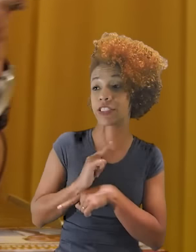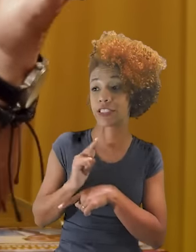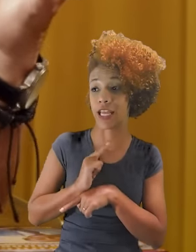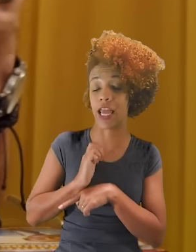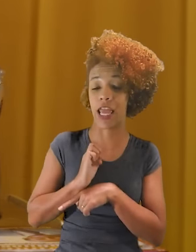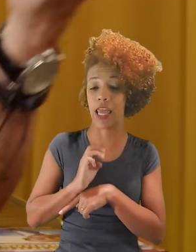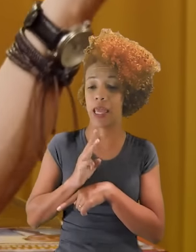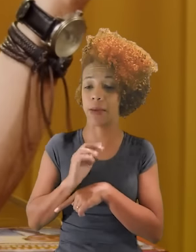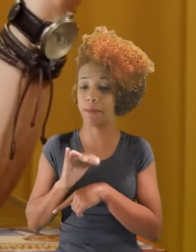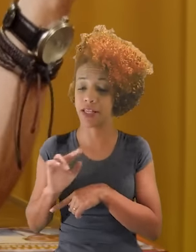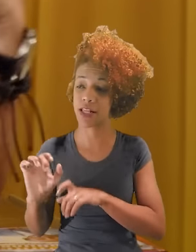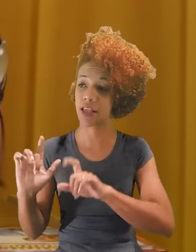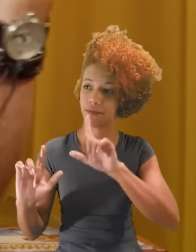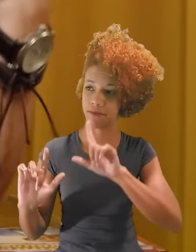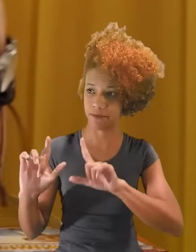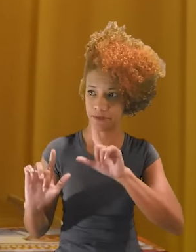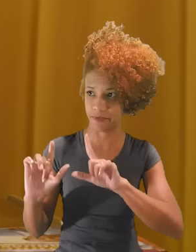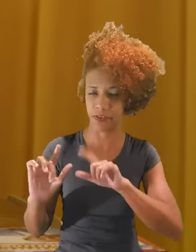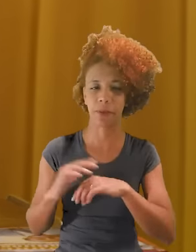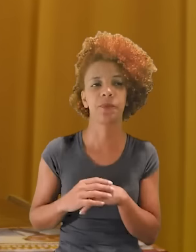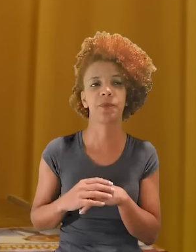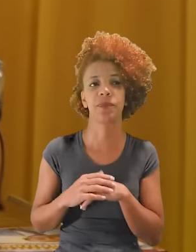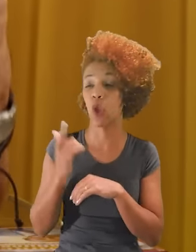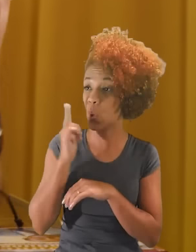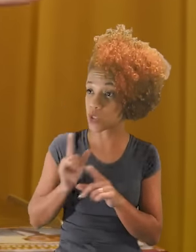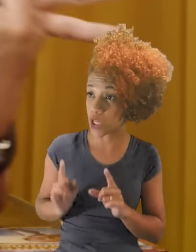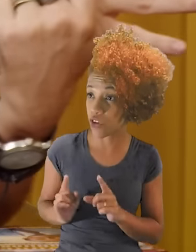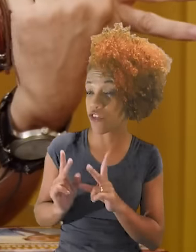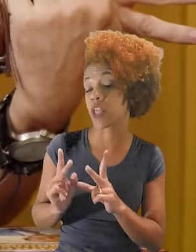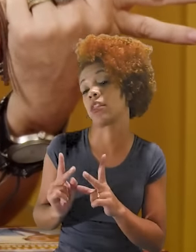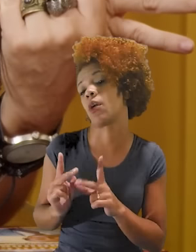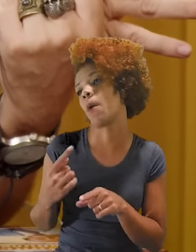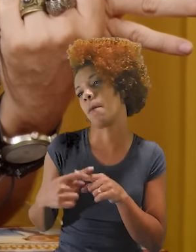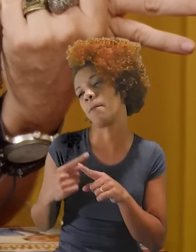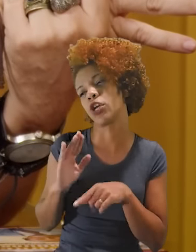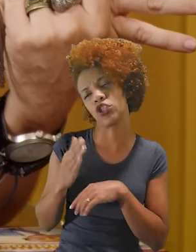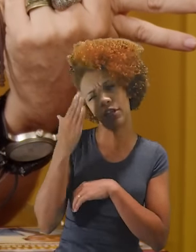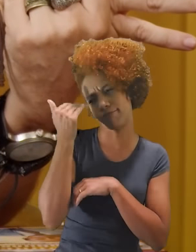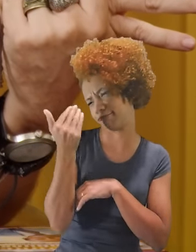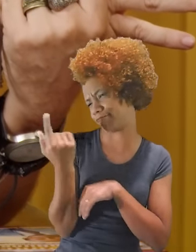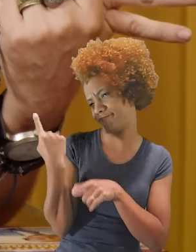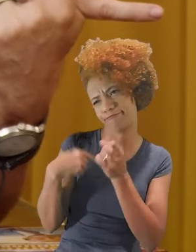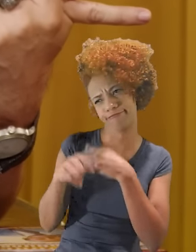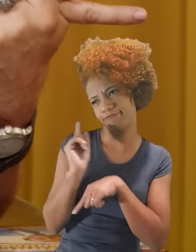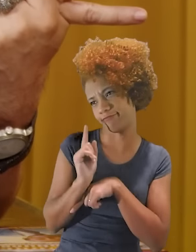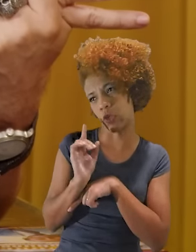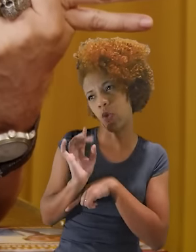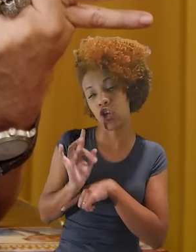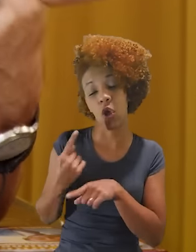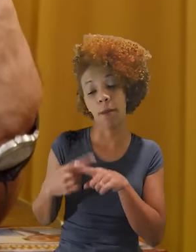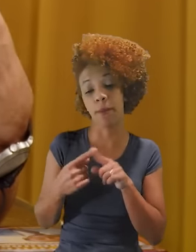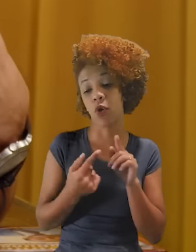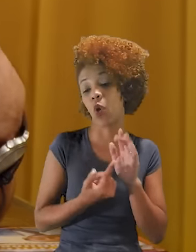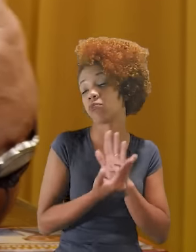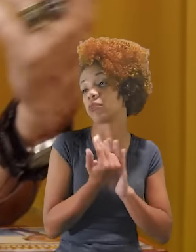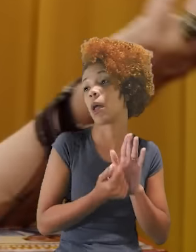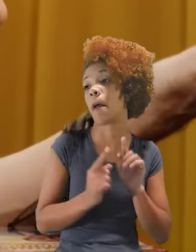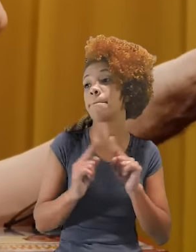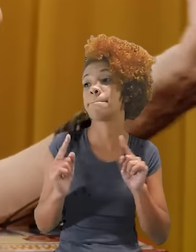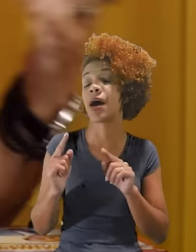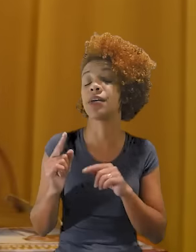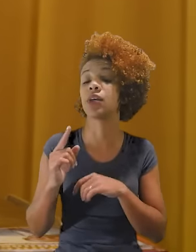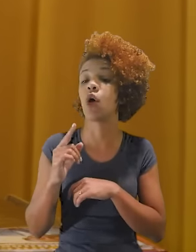a ABC, né? A rede de televisão, na época. Ele conseguiu vender a ideia pra ABC, porque ele já era um cara mega ultra famoso, e não era só por causa dos desenhos, a figura do